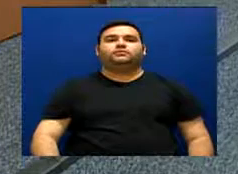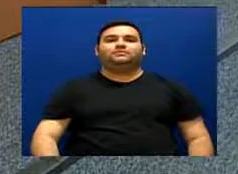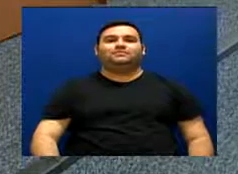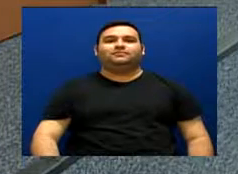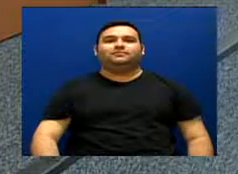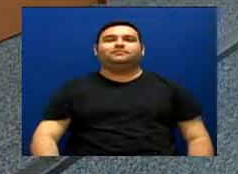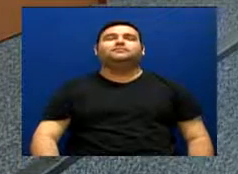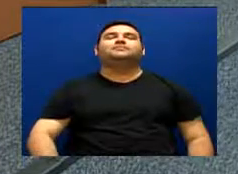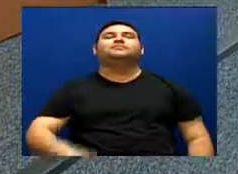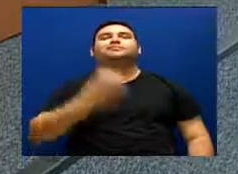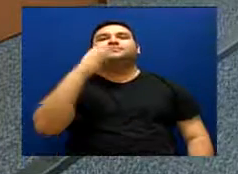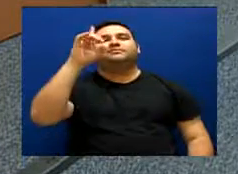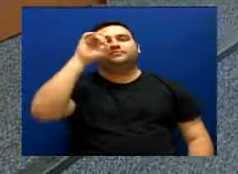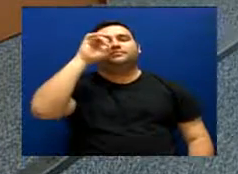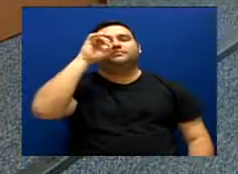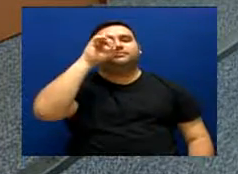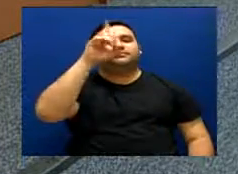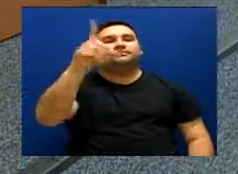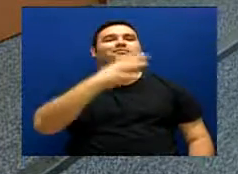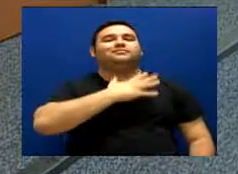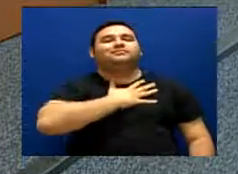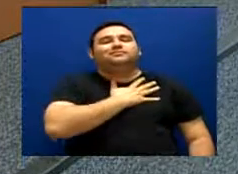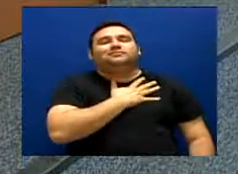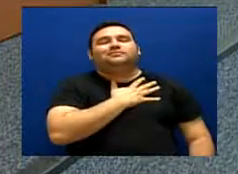Bom dia, meus queridos...